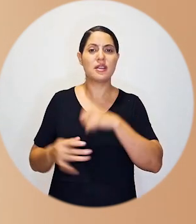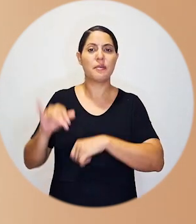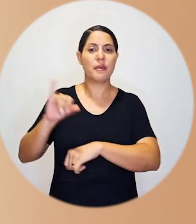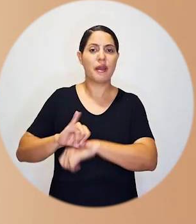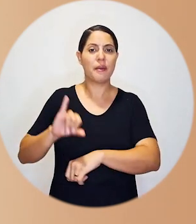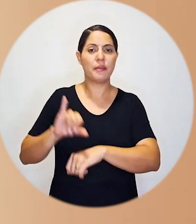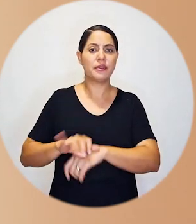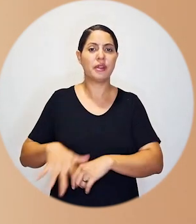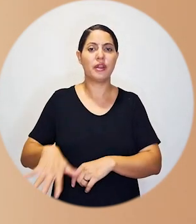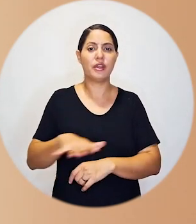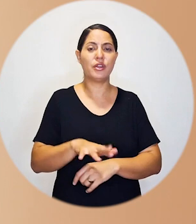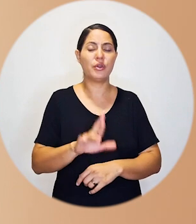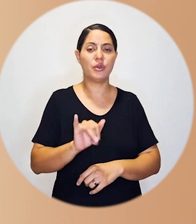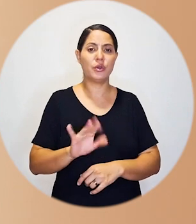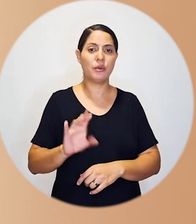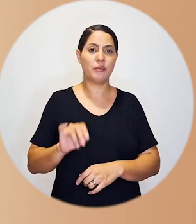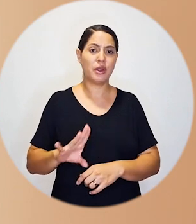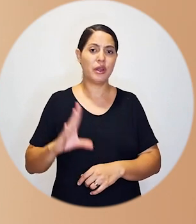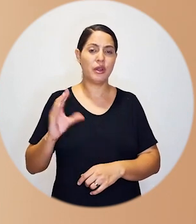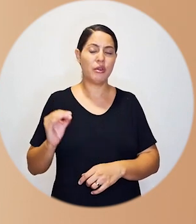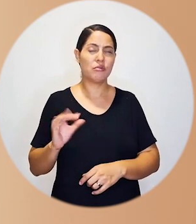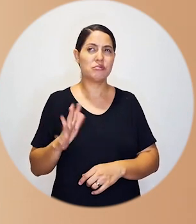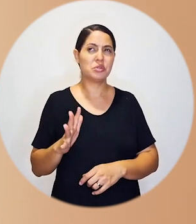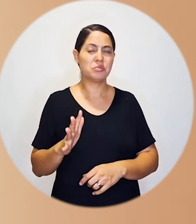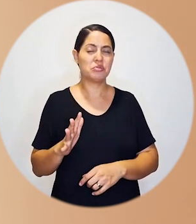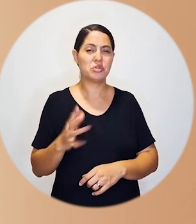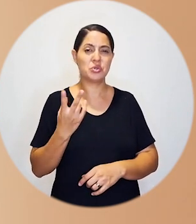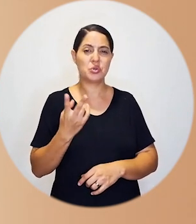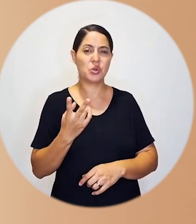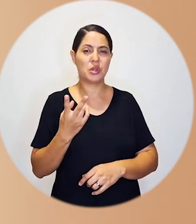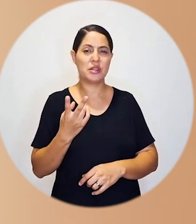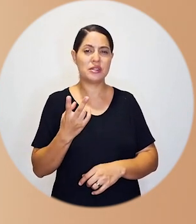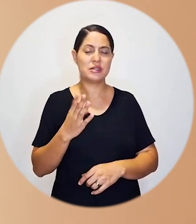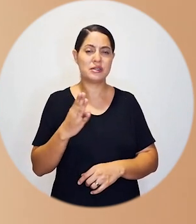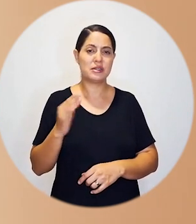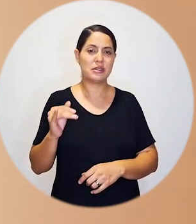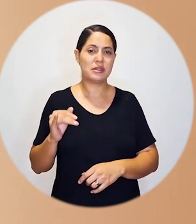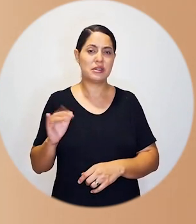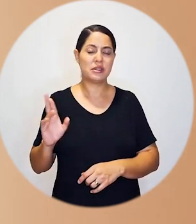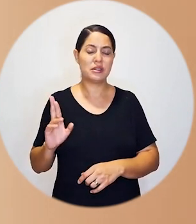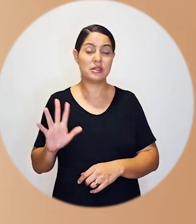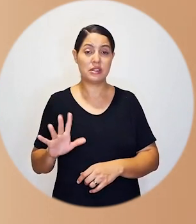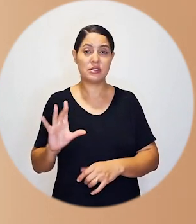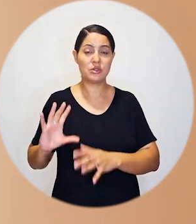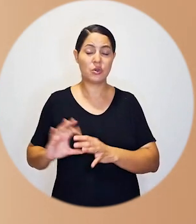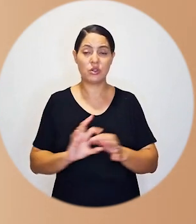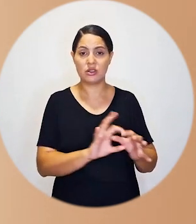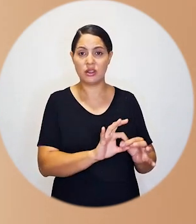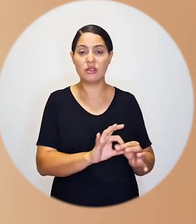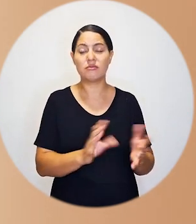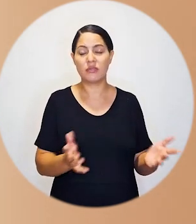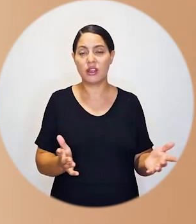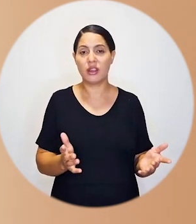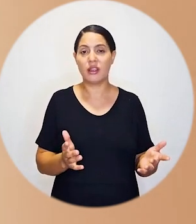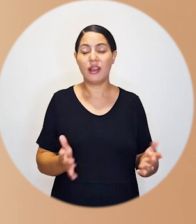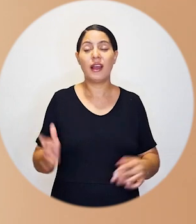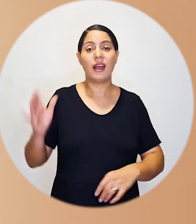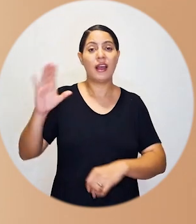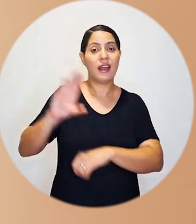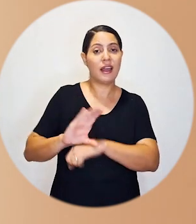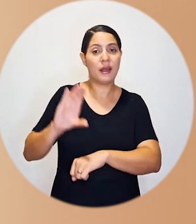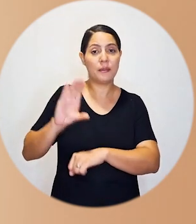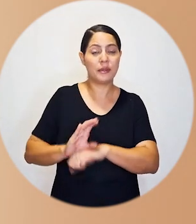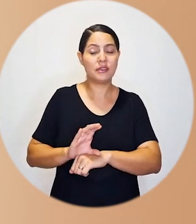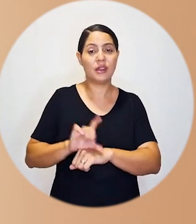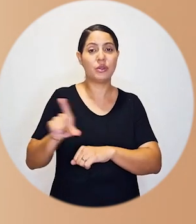Estado do Acre, Rio Branco, que tem um PIB de aproximadamente 2 bilhões, né? E a capital do Estado do Acre tem